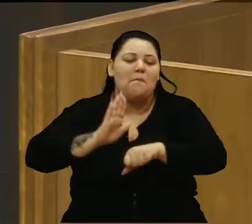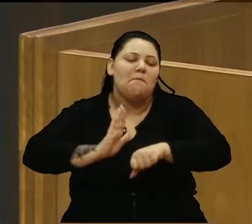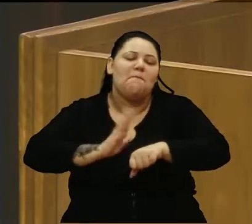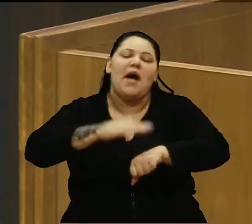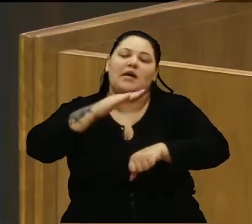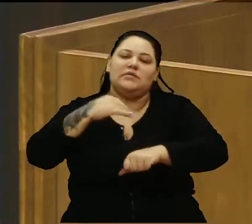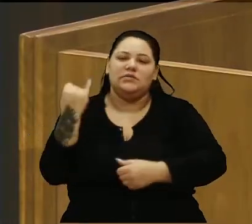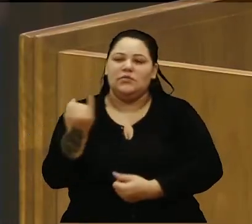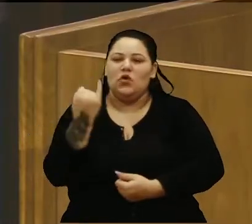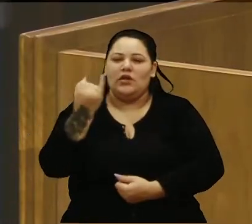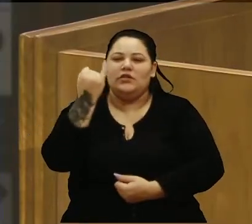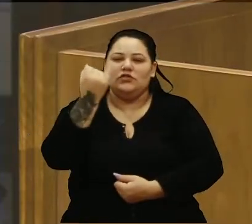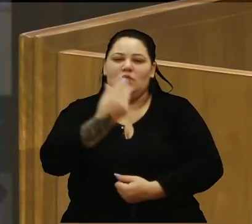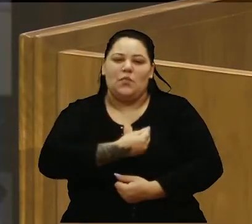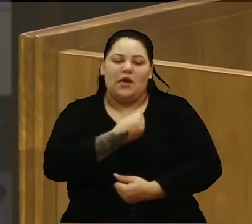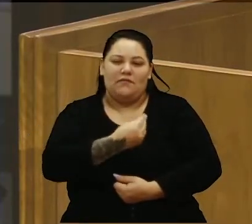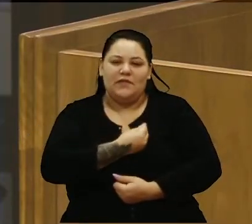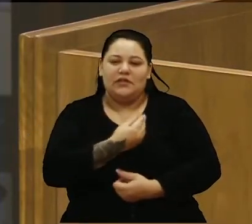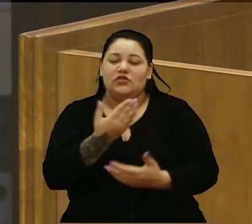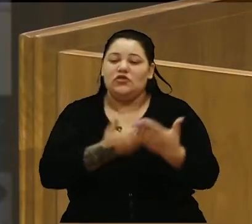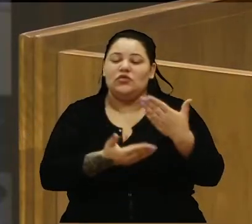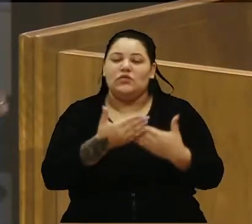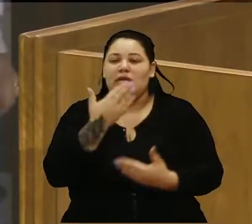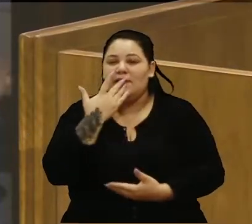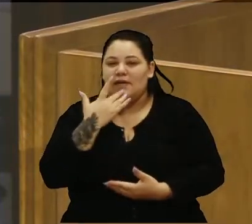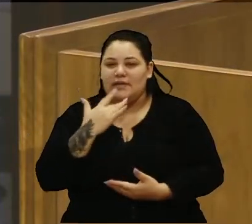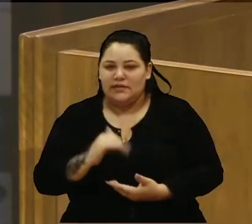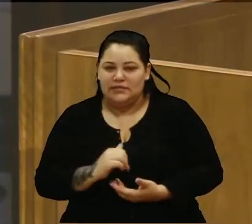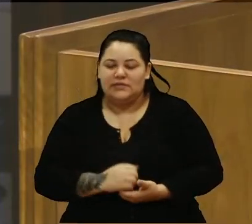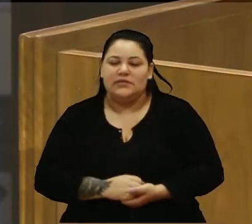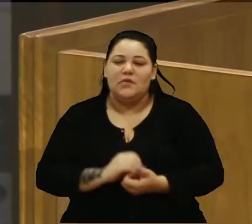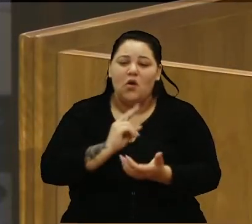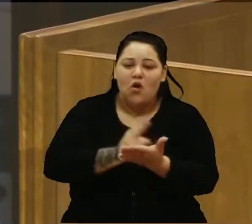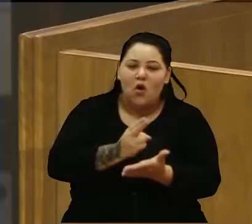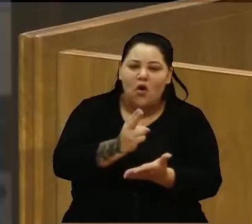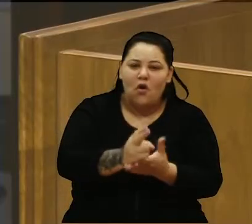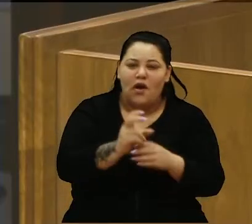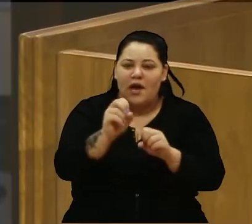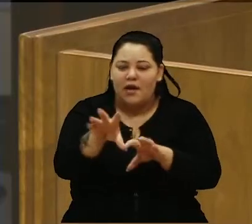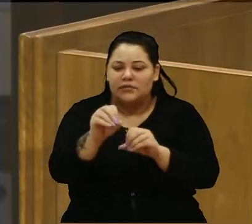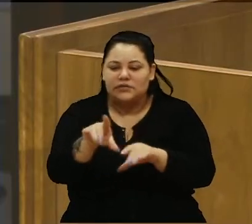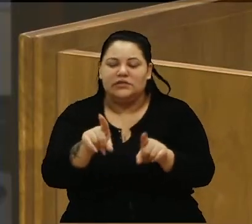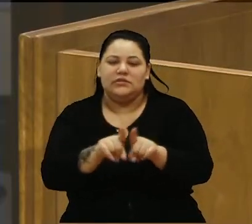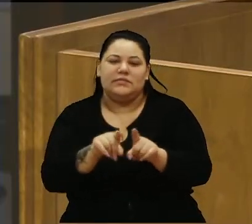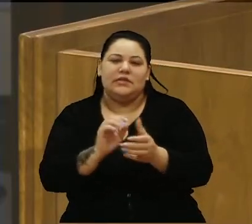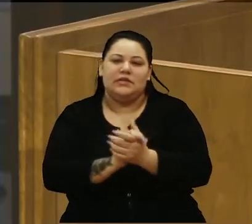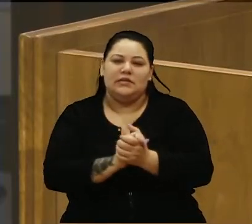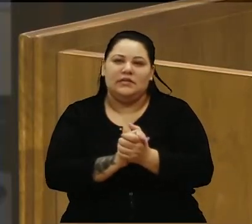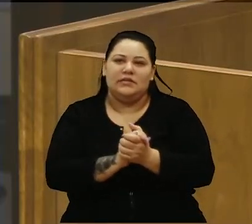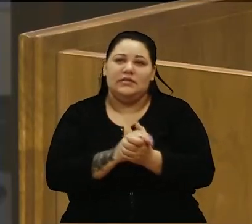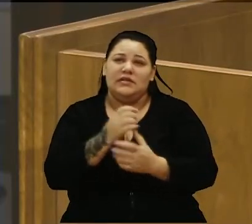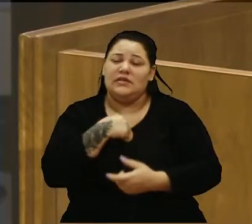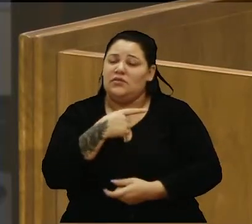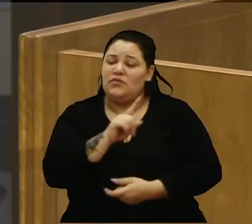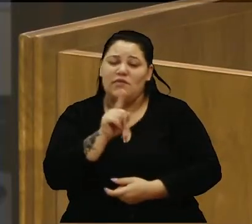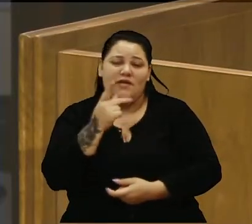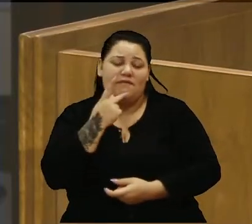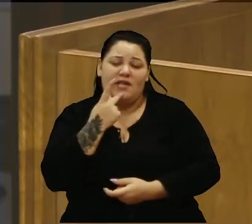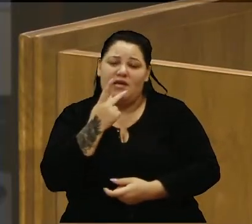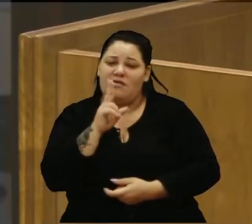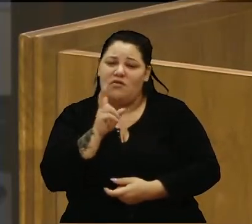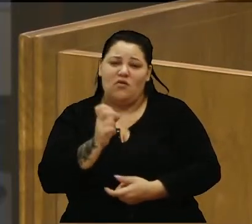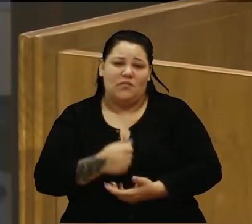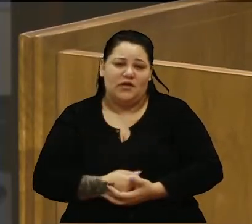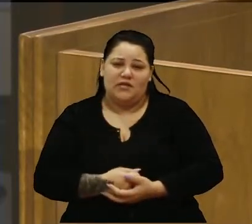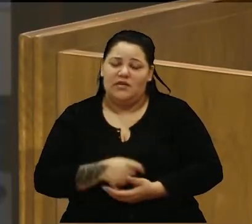importante para a vida das crianças, para a sequência da educação. E eu não ia falar sobre isso. Eu não ia